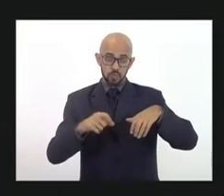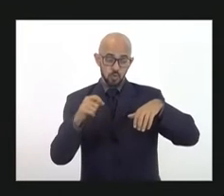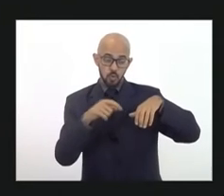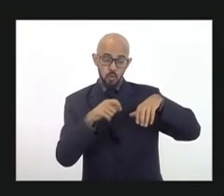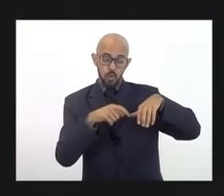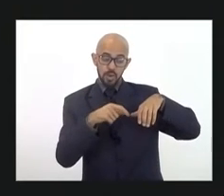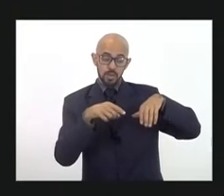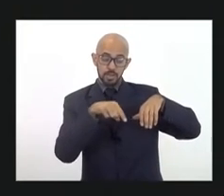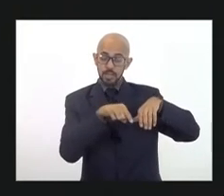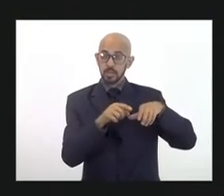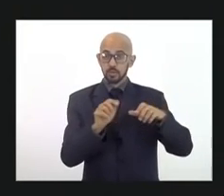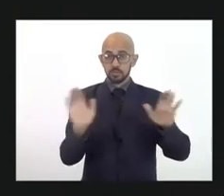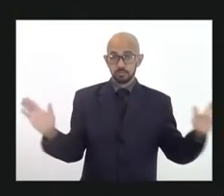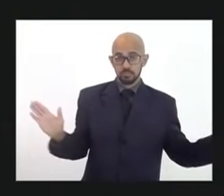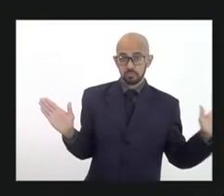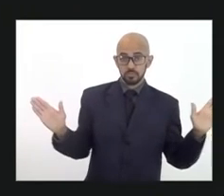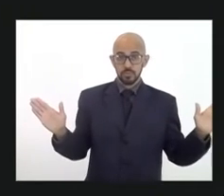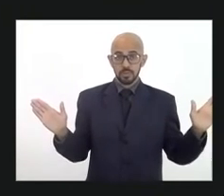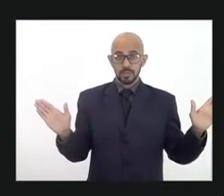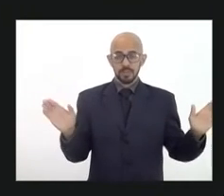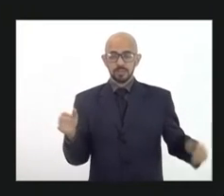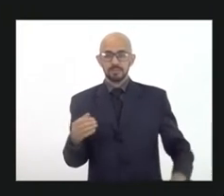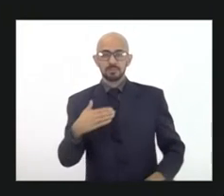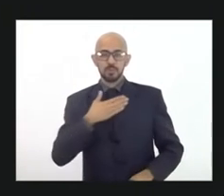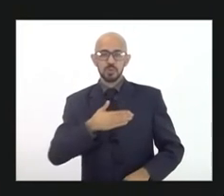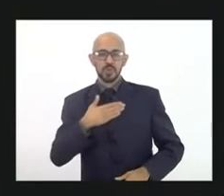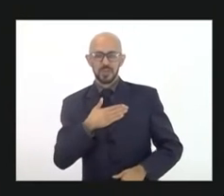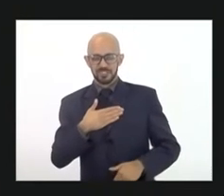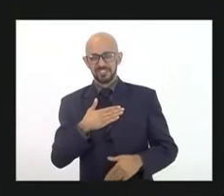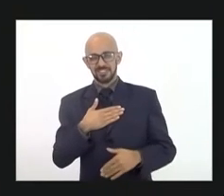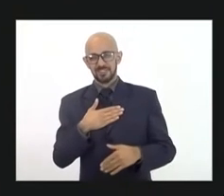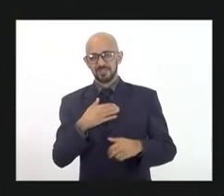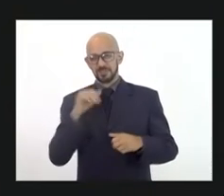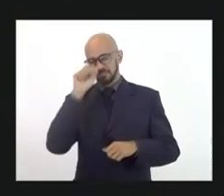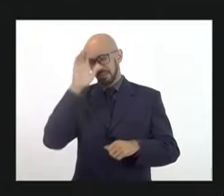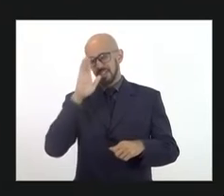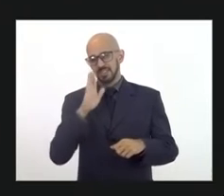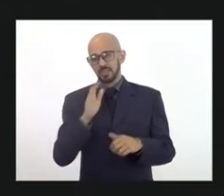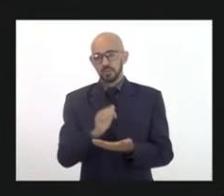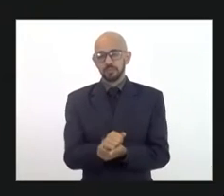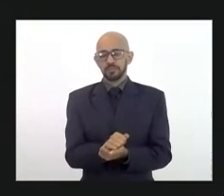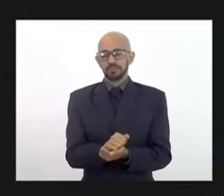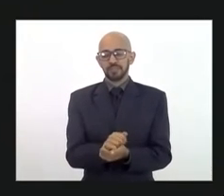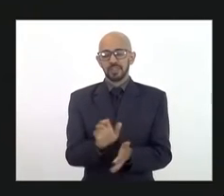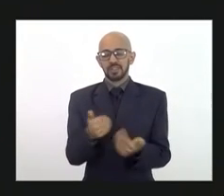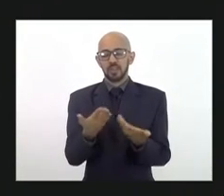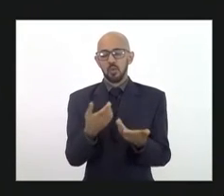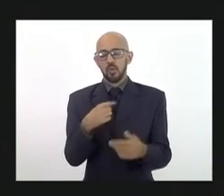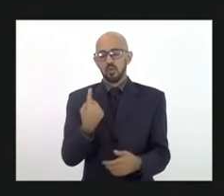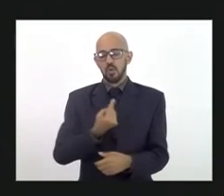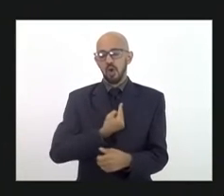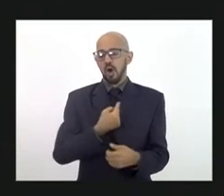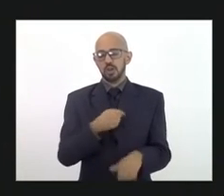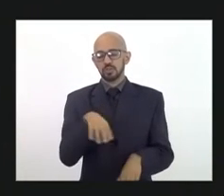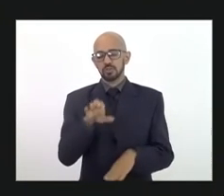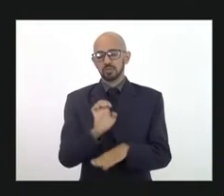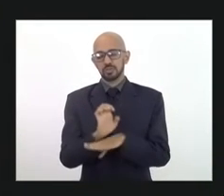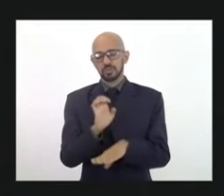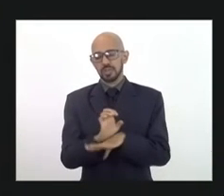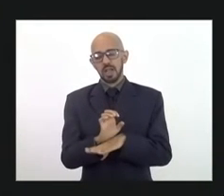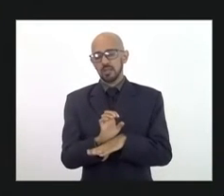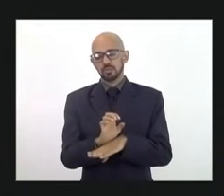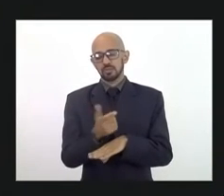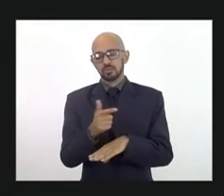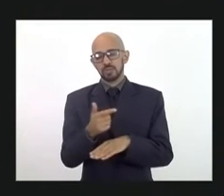essa qualidade. Então, vamos em frente, como é o slogan, né, aqui do governo do Estado, não temos tempo a perder, mas a gente tem que ser